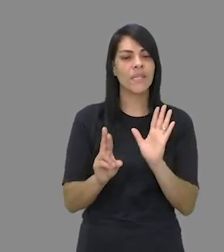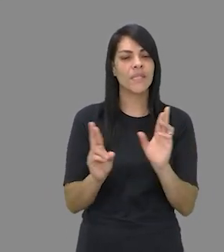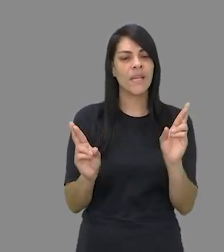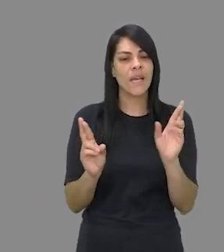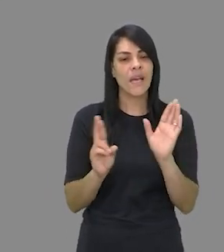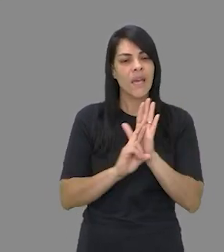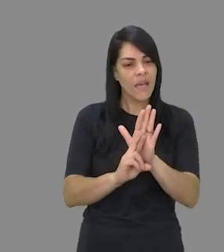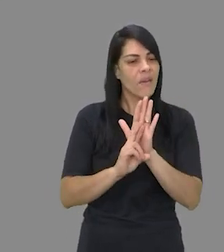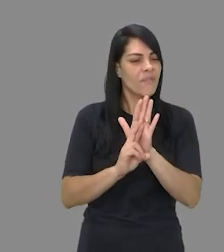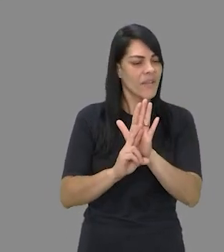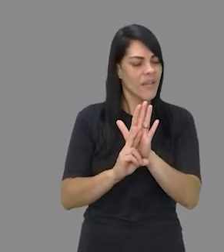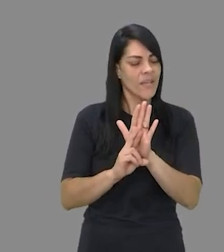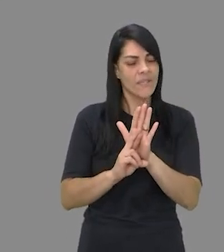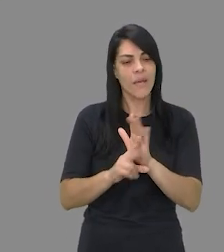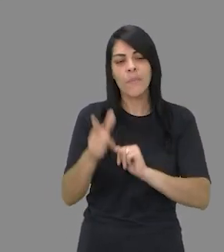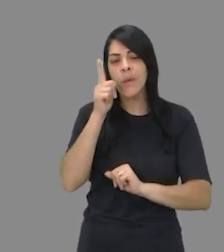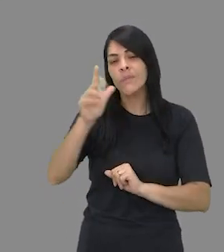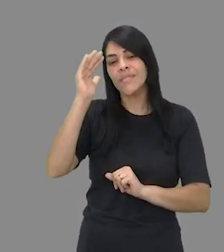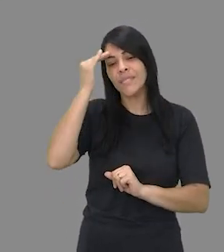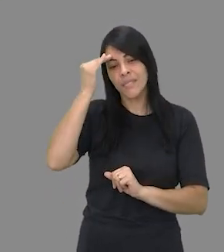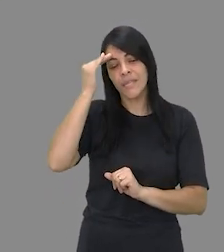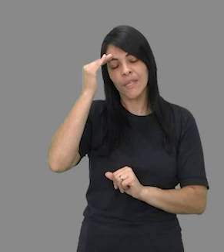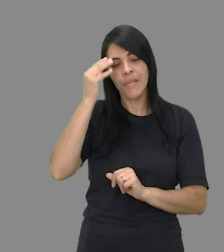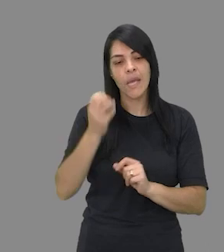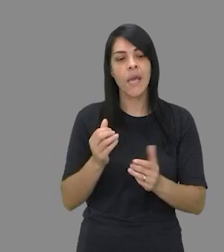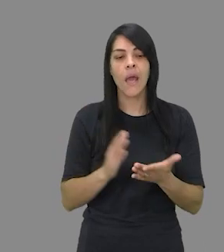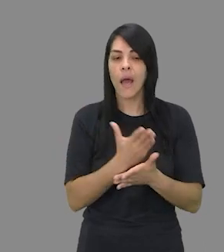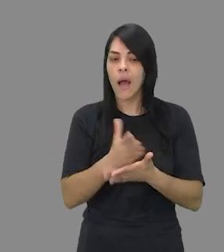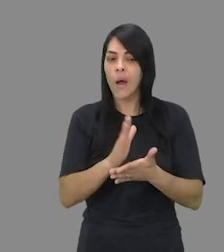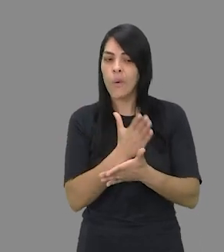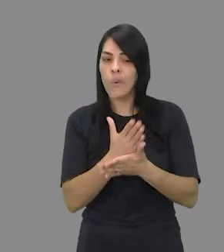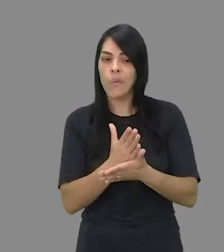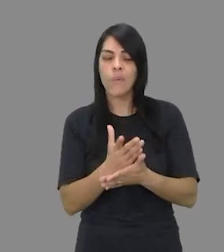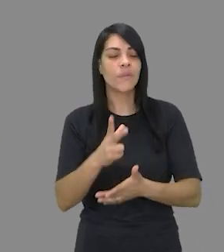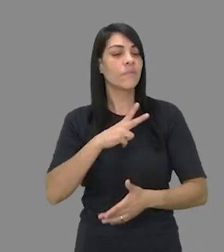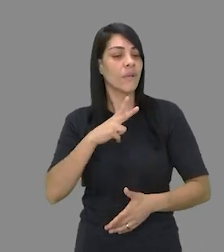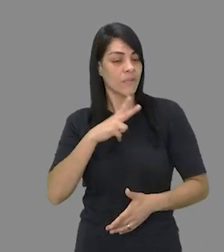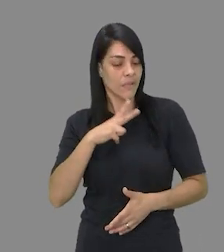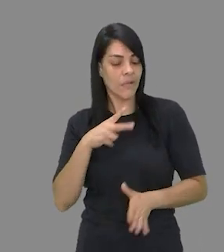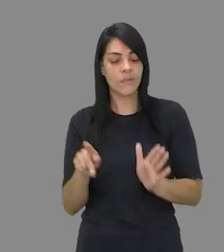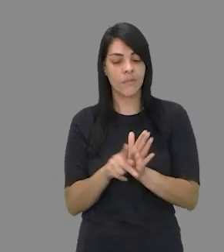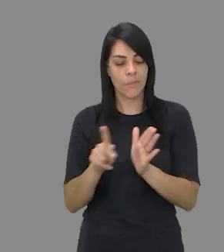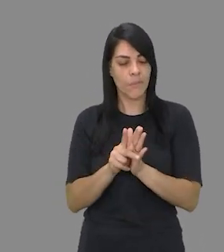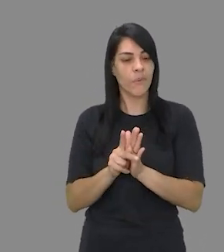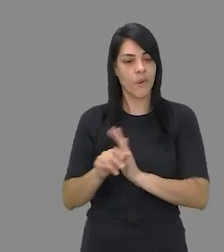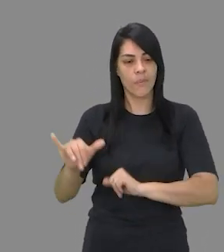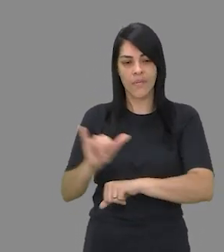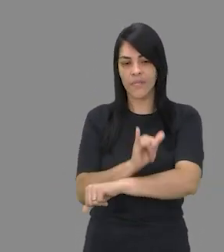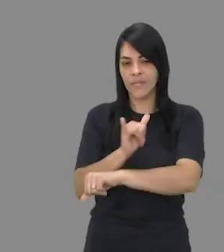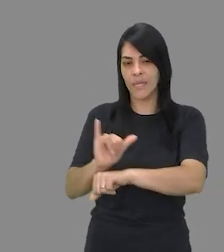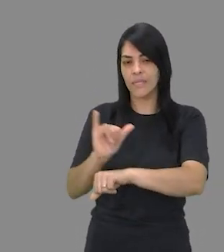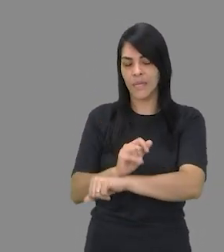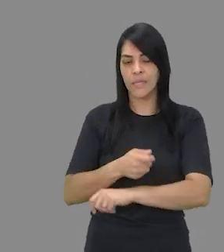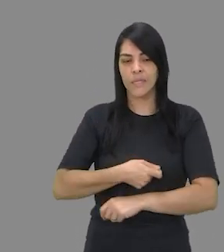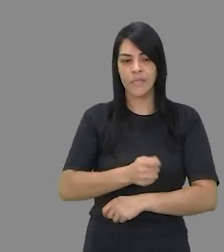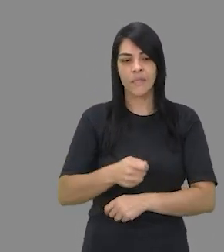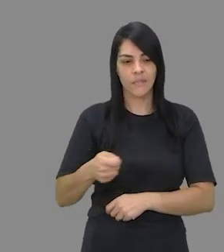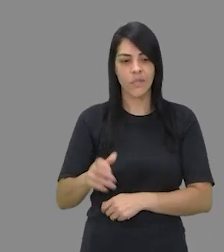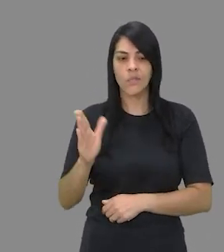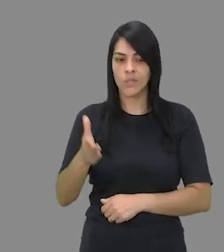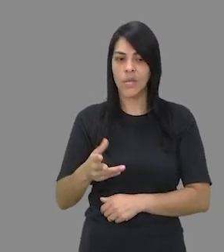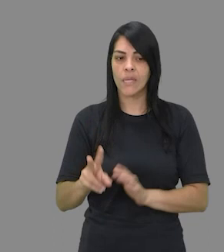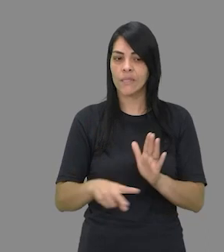referências para entenderem algumas particularidades dessa modalidade. E aí eu já venho com a pergunta de